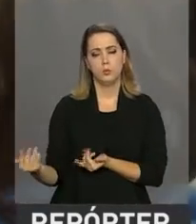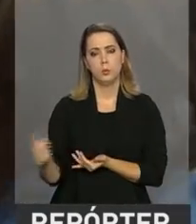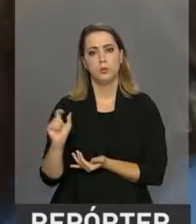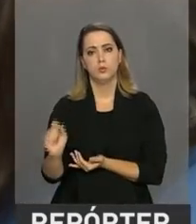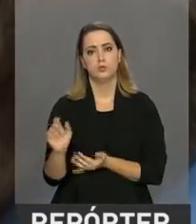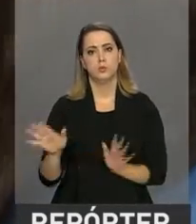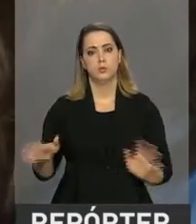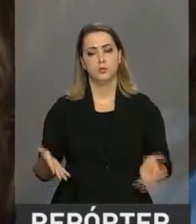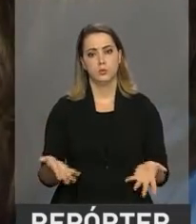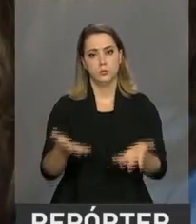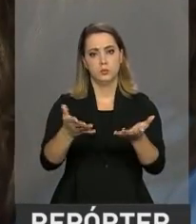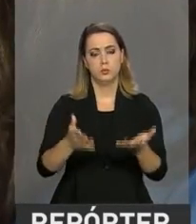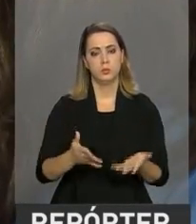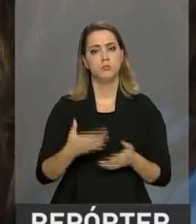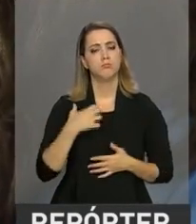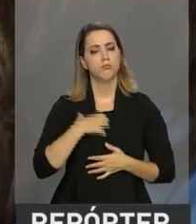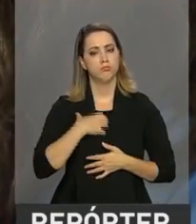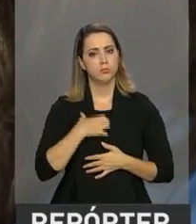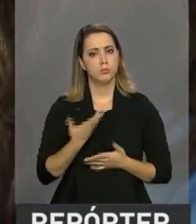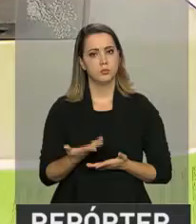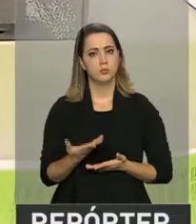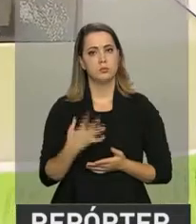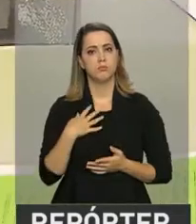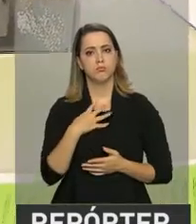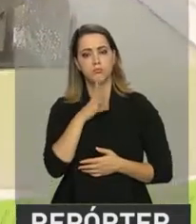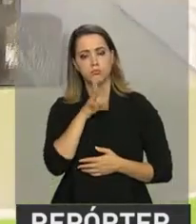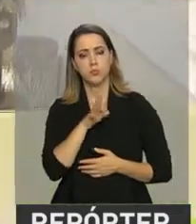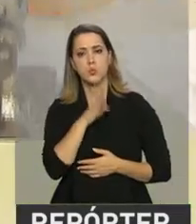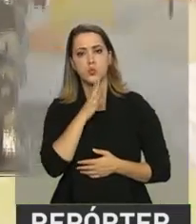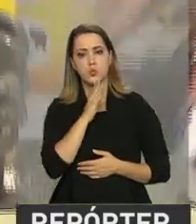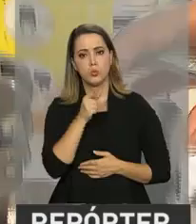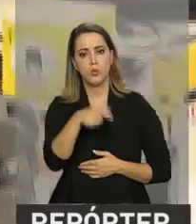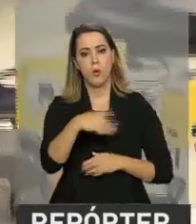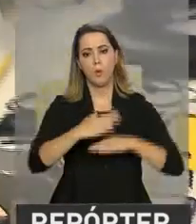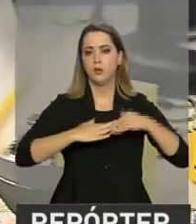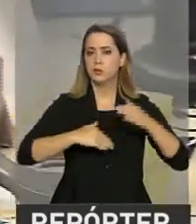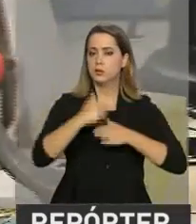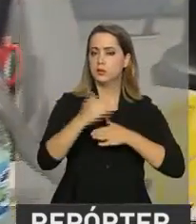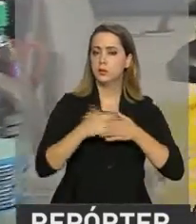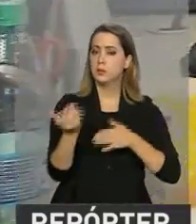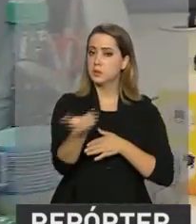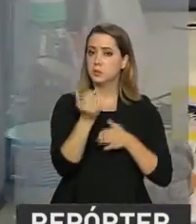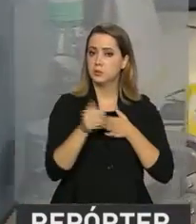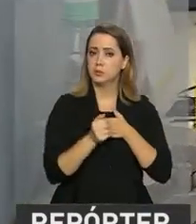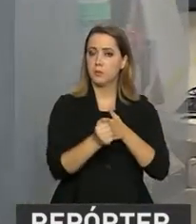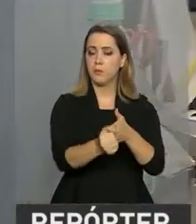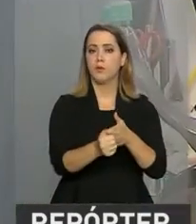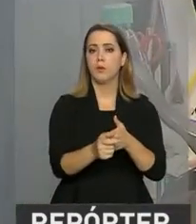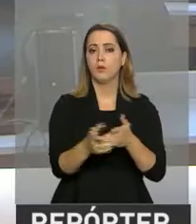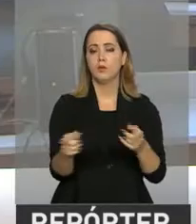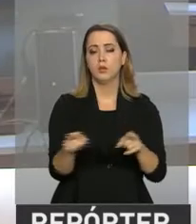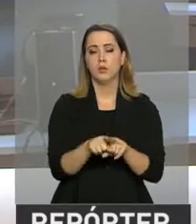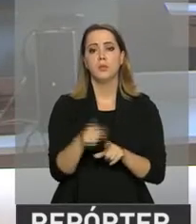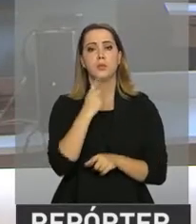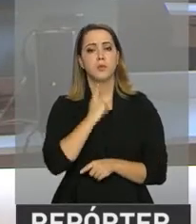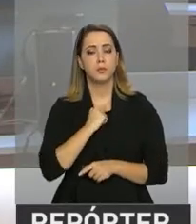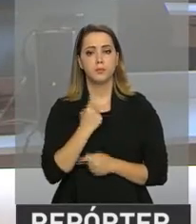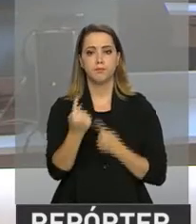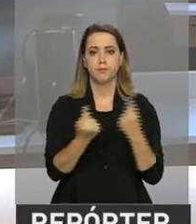estímulo à sua autoestima a empatia pela profissão que ele pretende seguir e também o lado vocacional